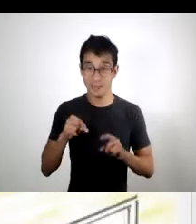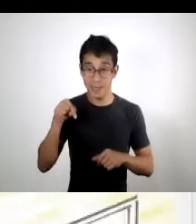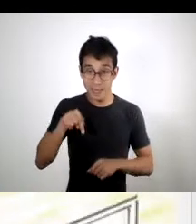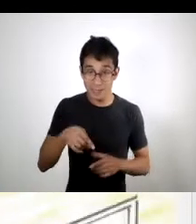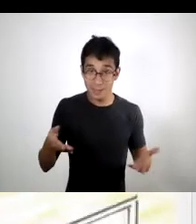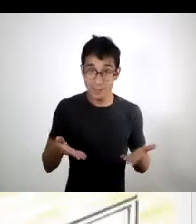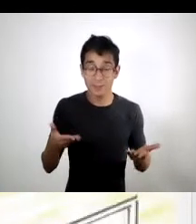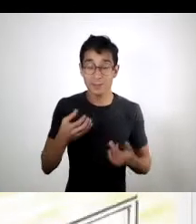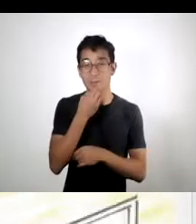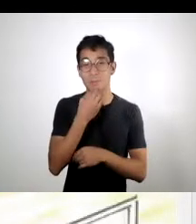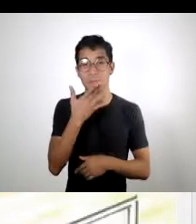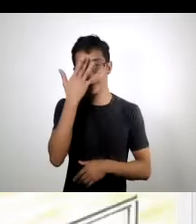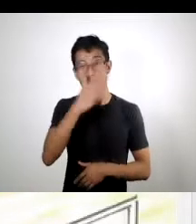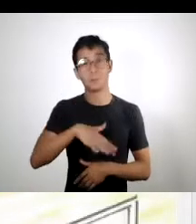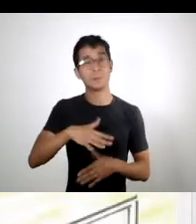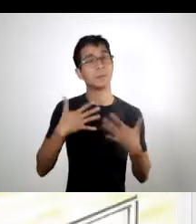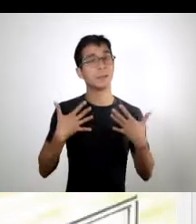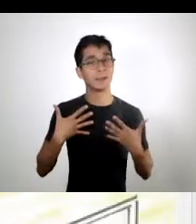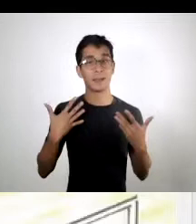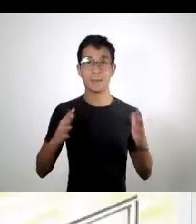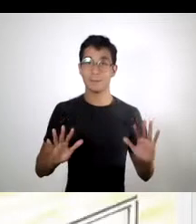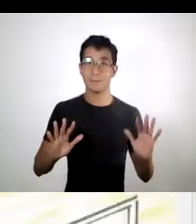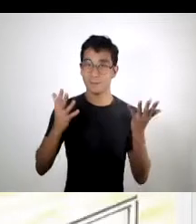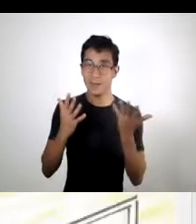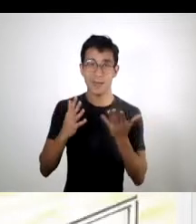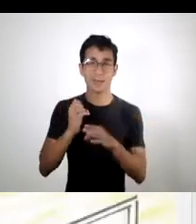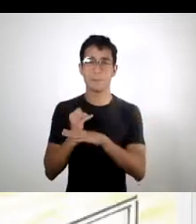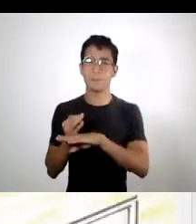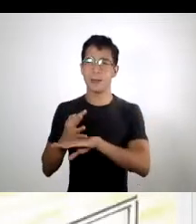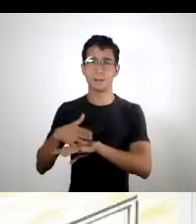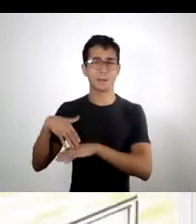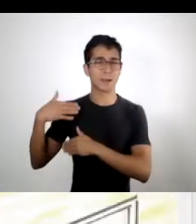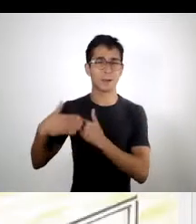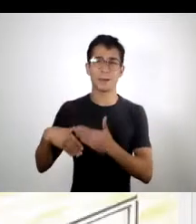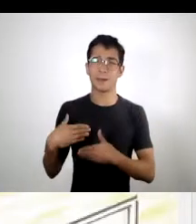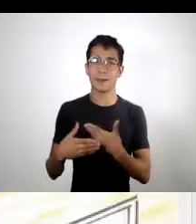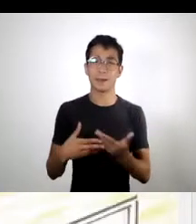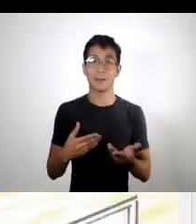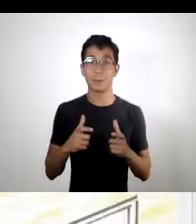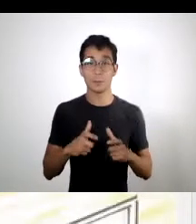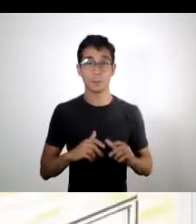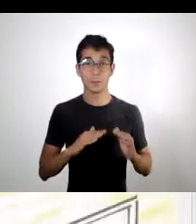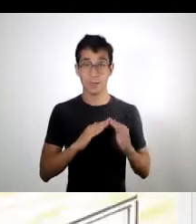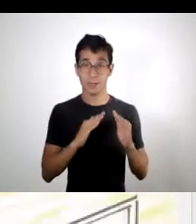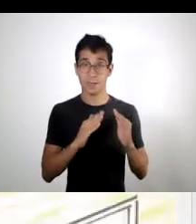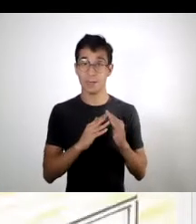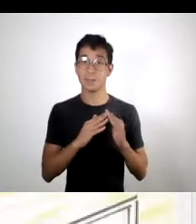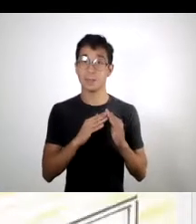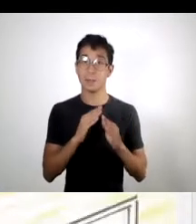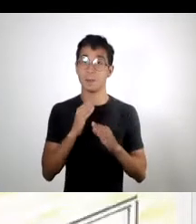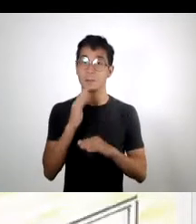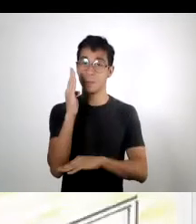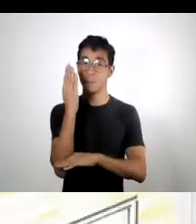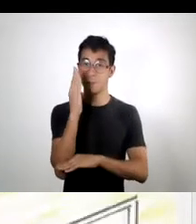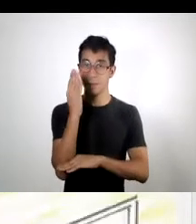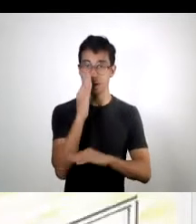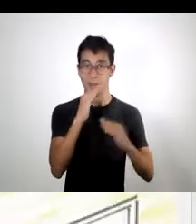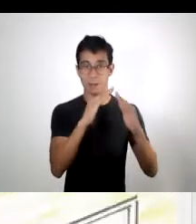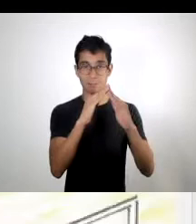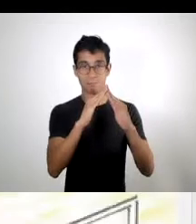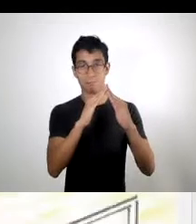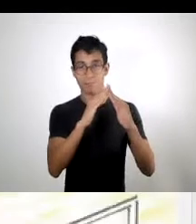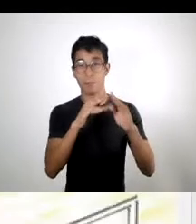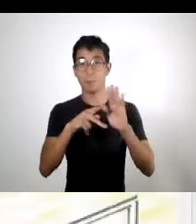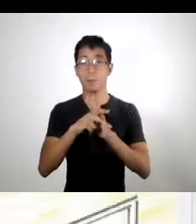em celebrar. O baile se estendeu madrugada adentro na casa de pau a pique de comadre Luta e